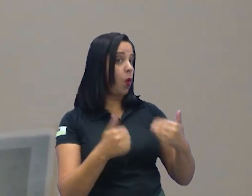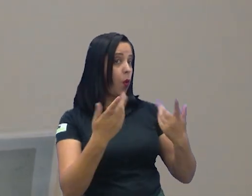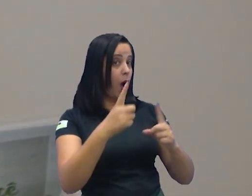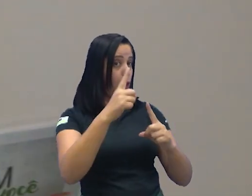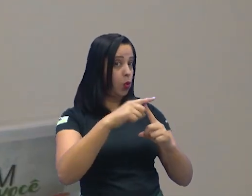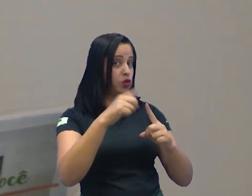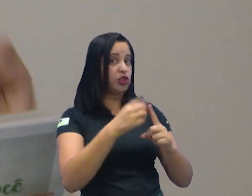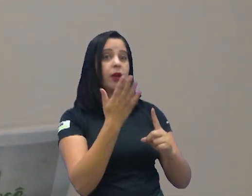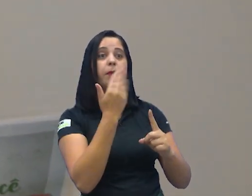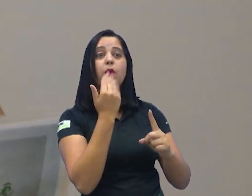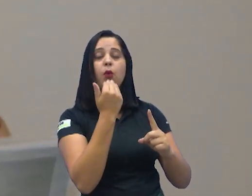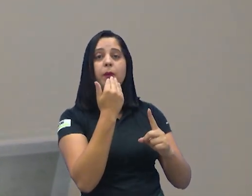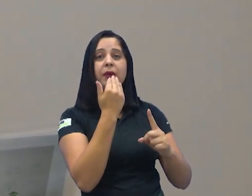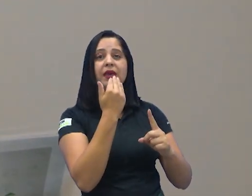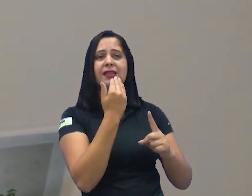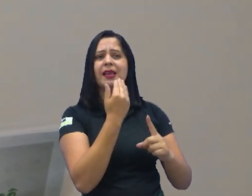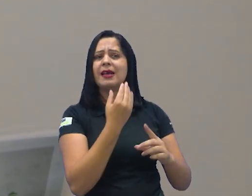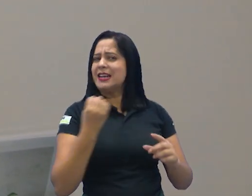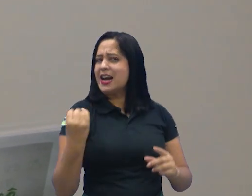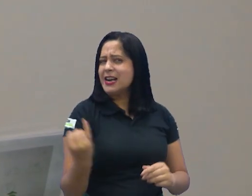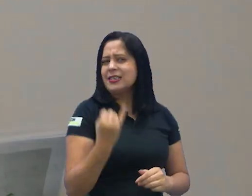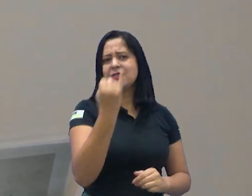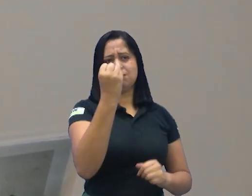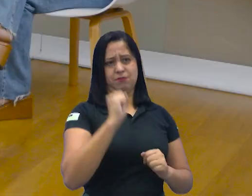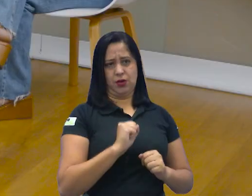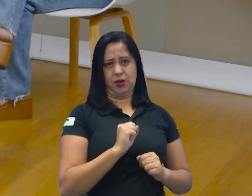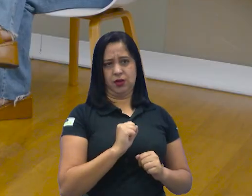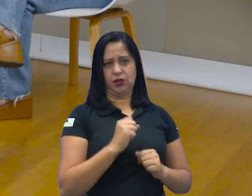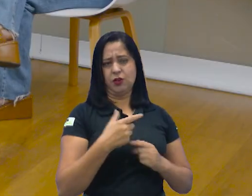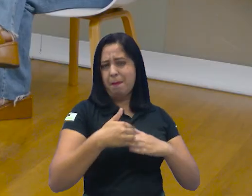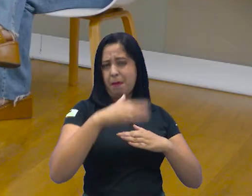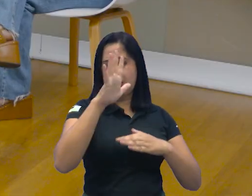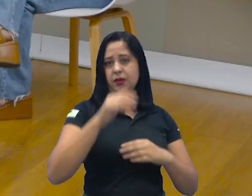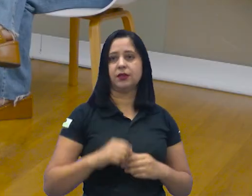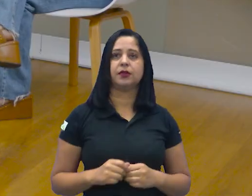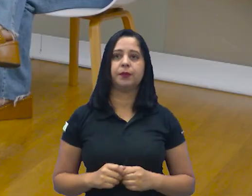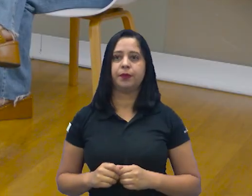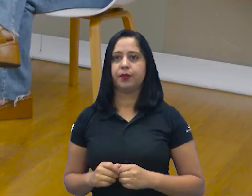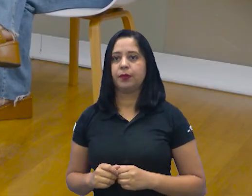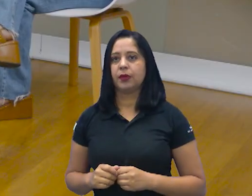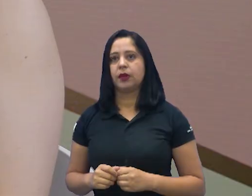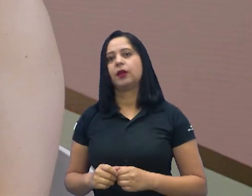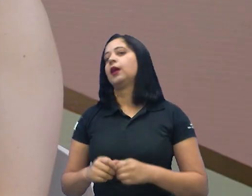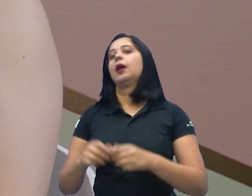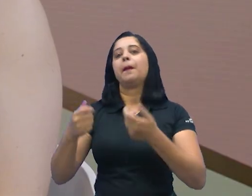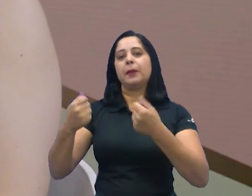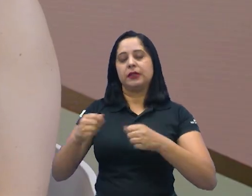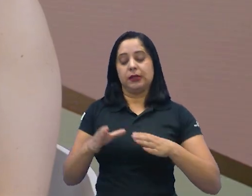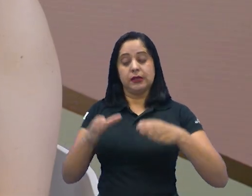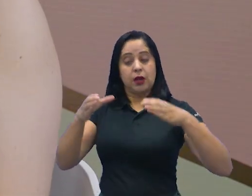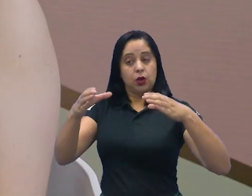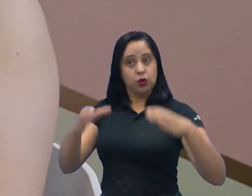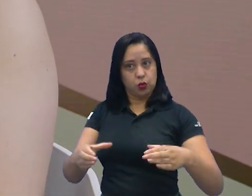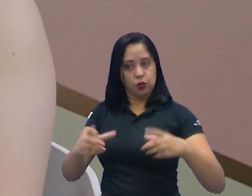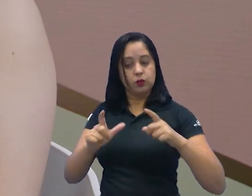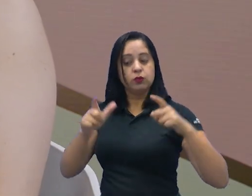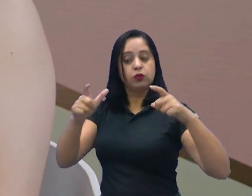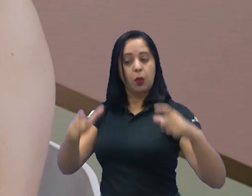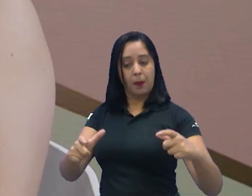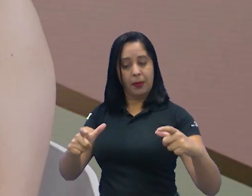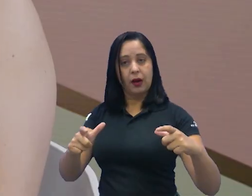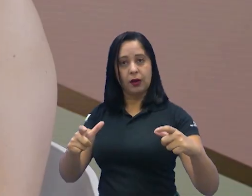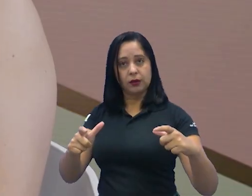considerados fundamentais ou essenciais nesse tipo de dieta? A gente precisa estar com um prato, né? Quando a gente fala de um prato